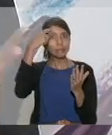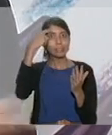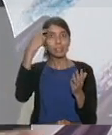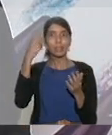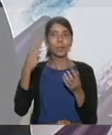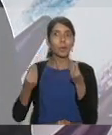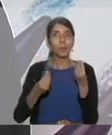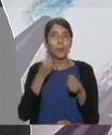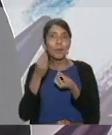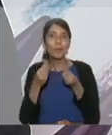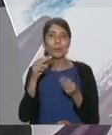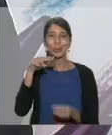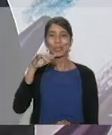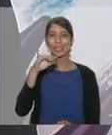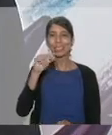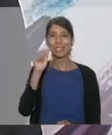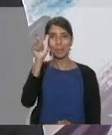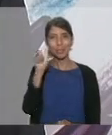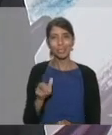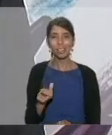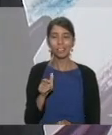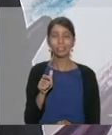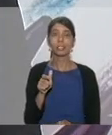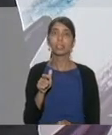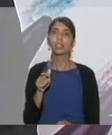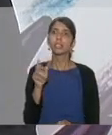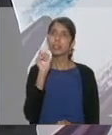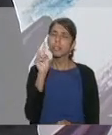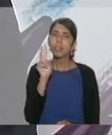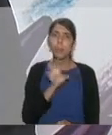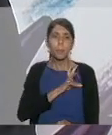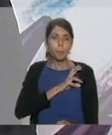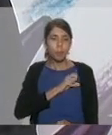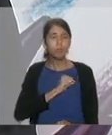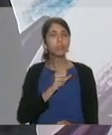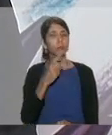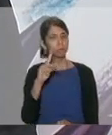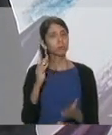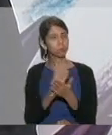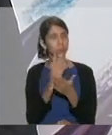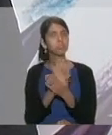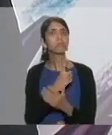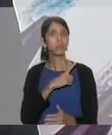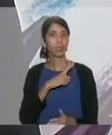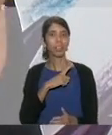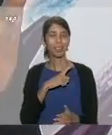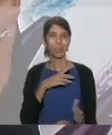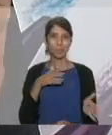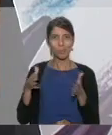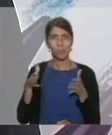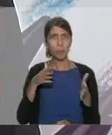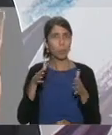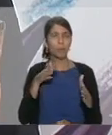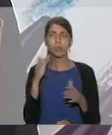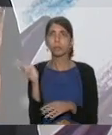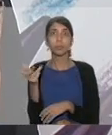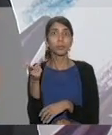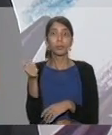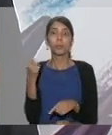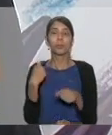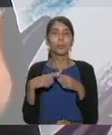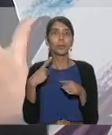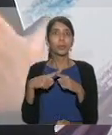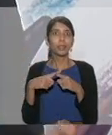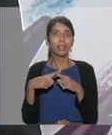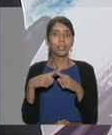saber o que ia acontecer com a Nina. E a gente vê essa paixão no teu livro, né? Esse momento foi muito mágico para você,